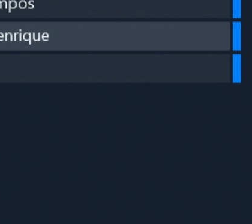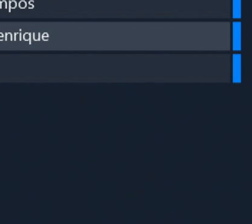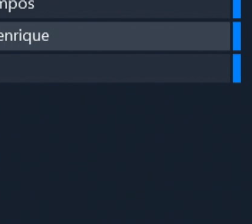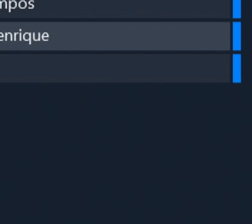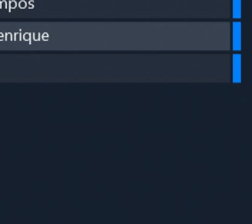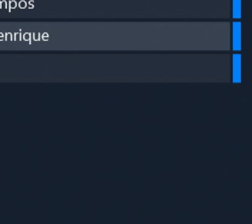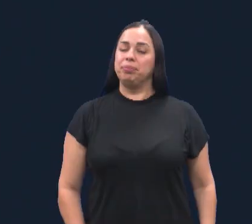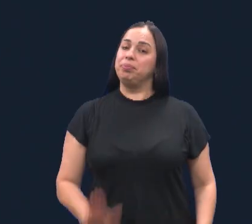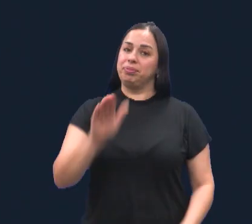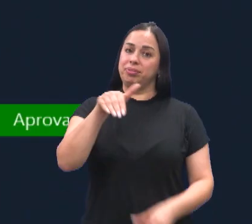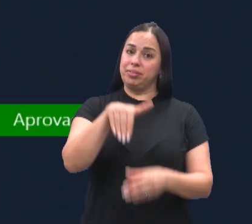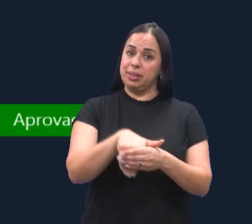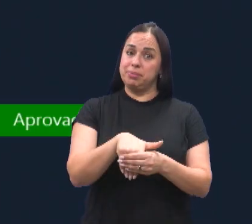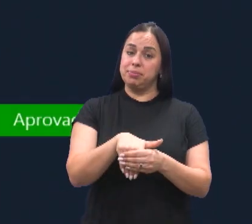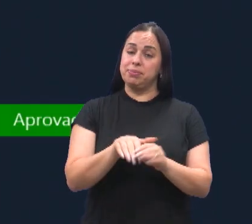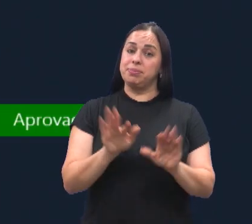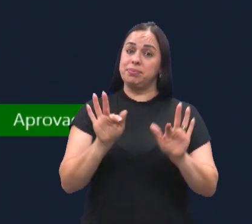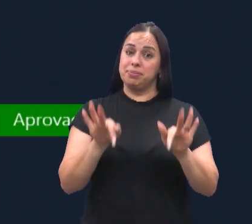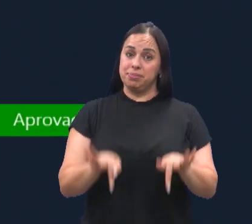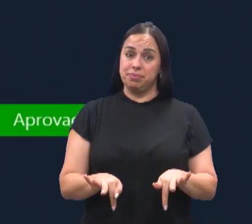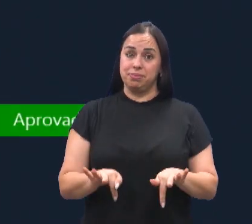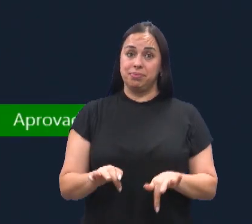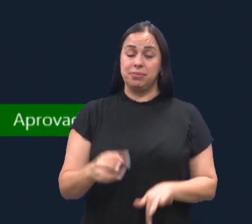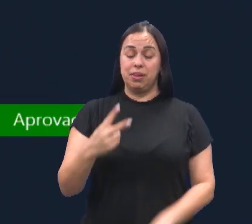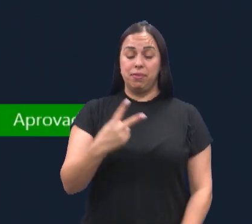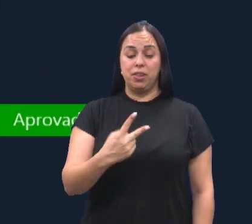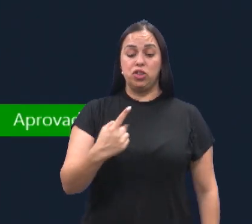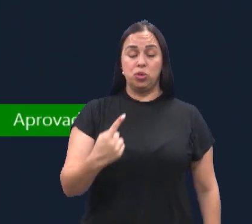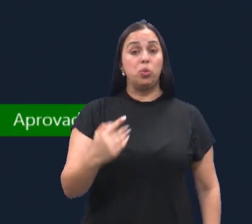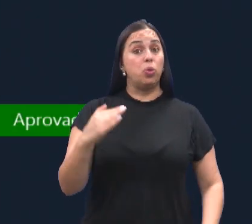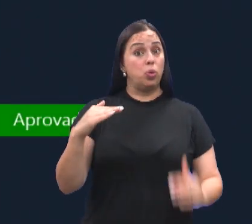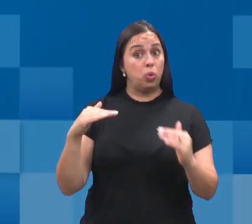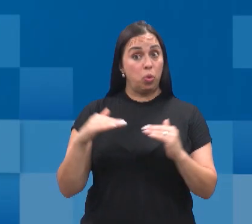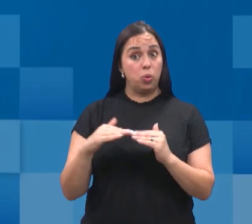Encerrada a votação. 21 votos favoráveis.